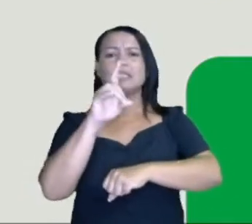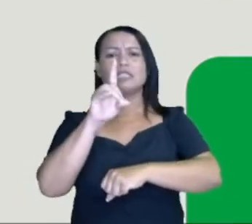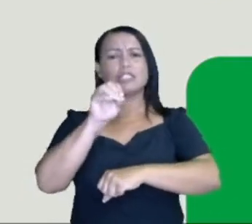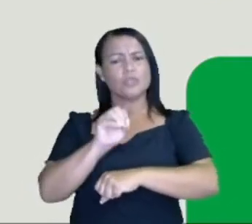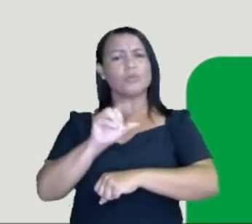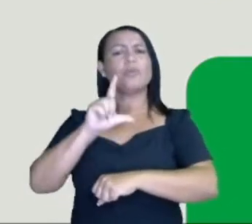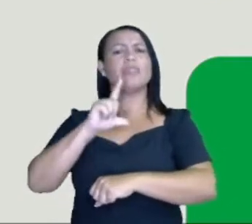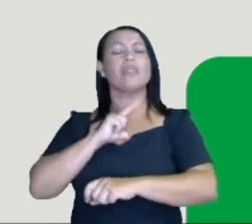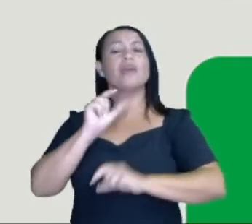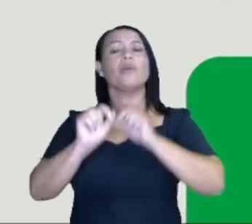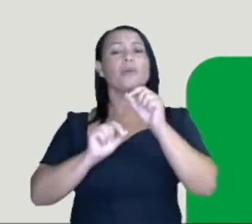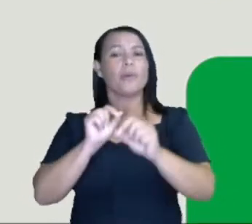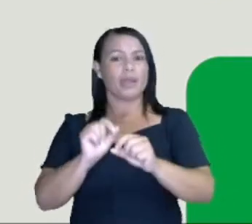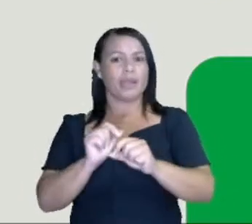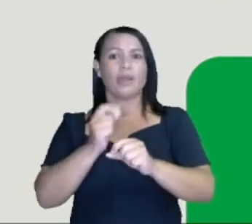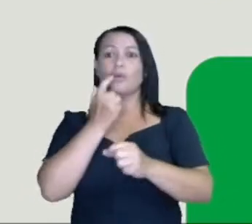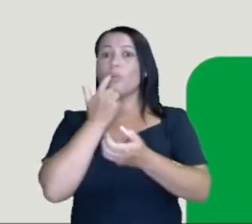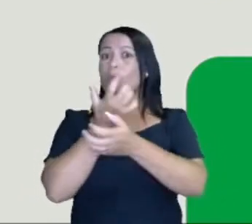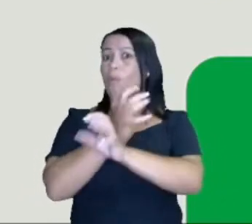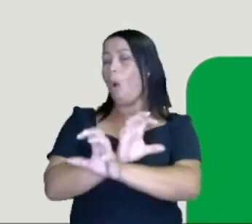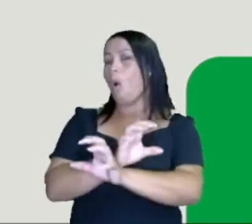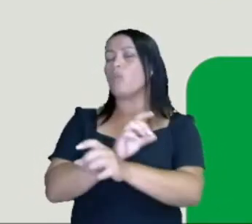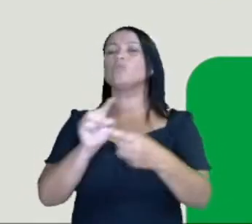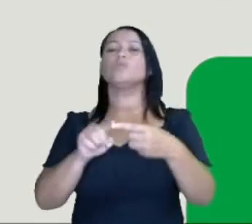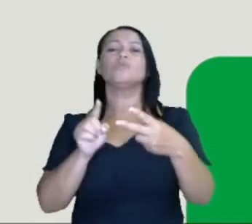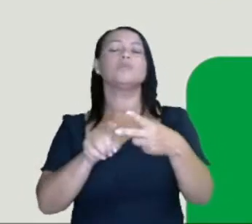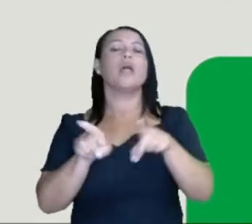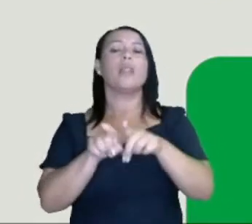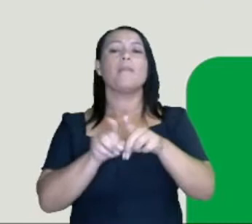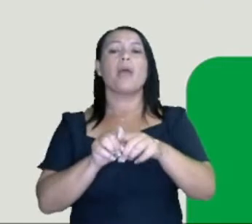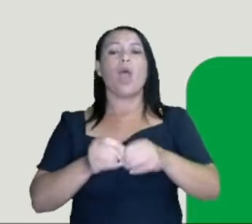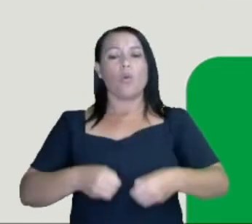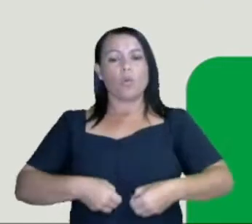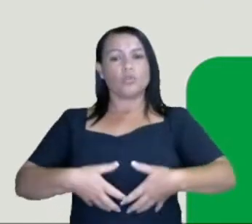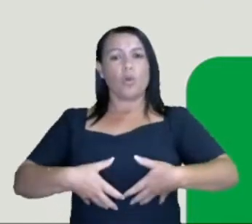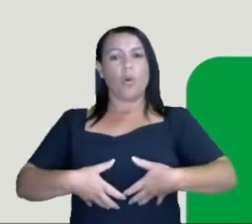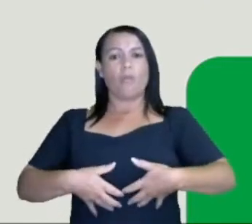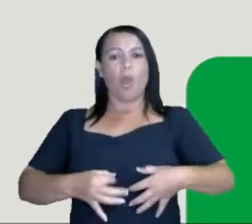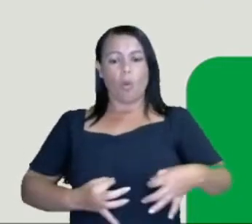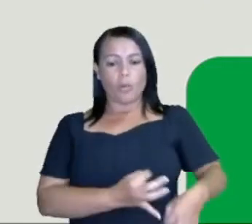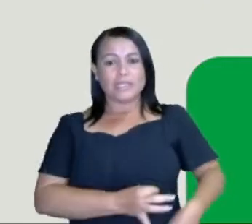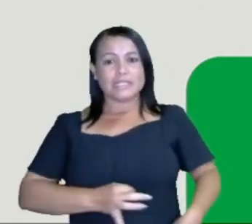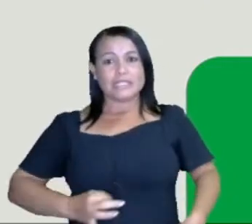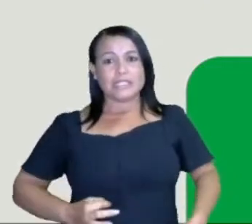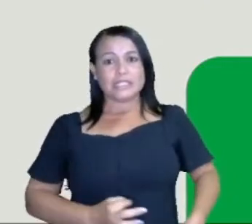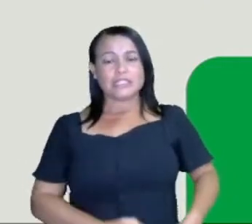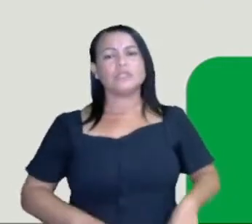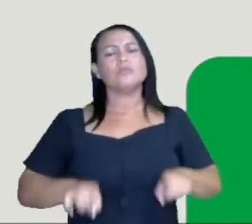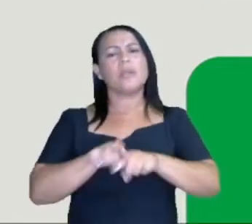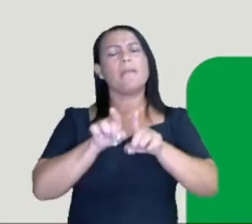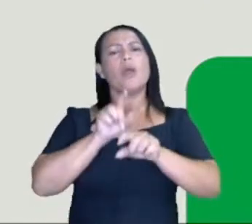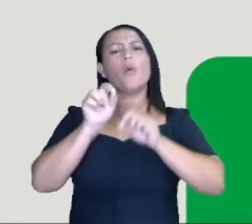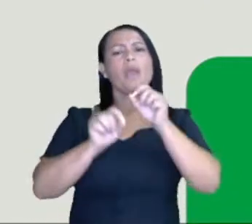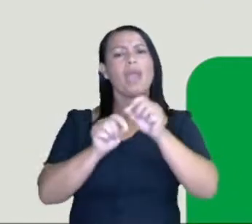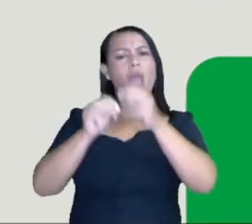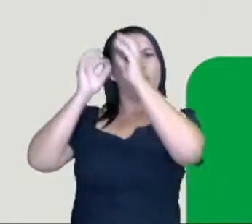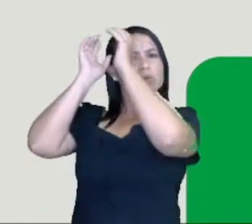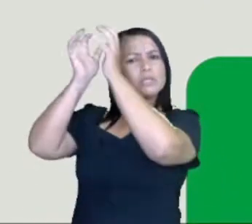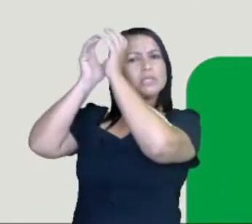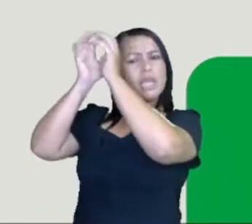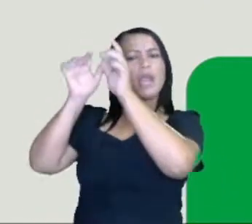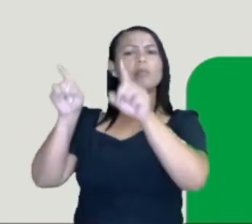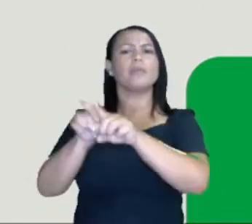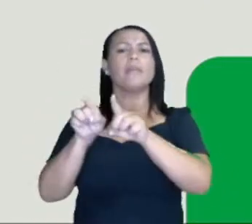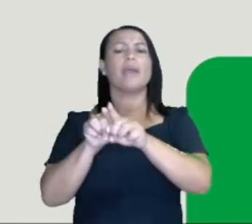órgão, como um osso, como um estômago, o intestino, o cérebro. E a partir